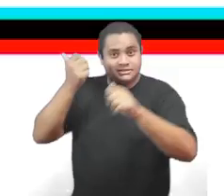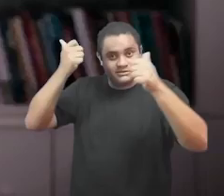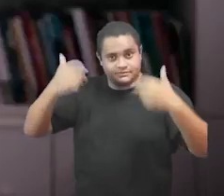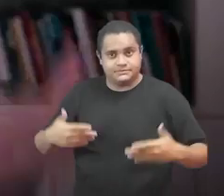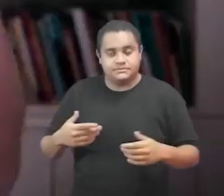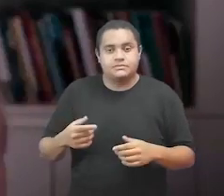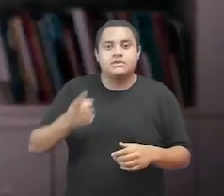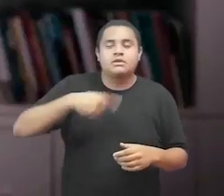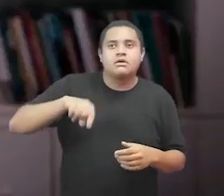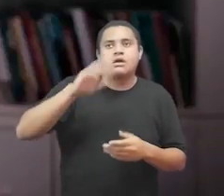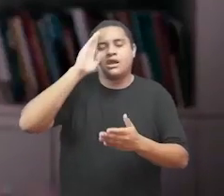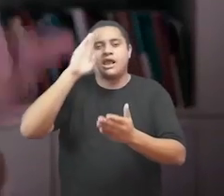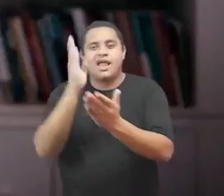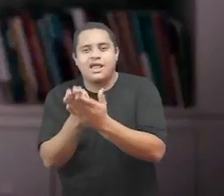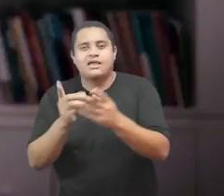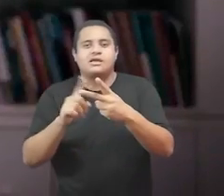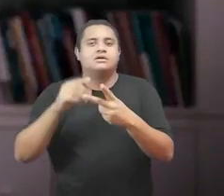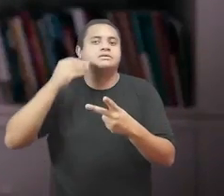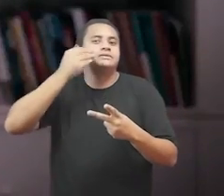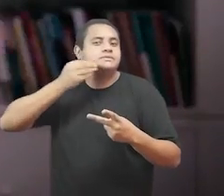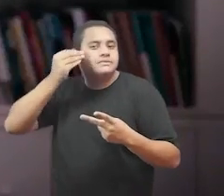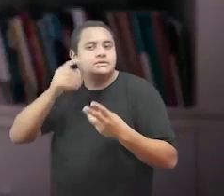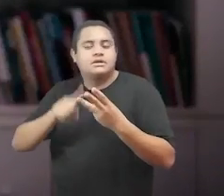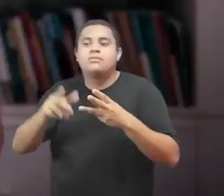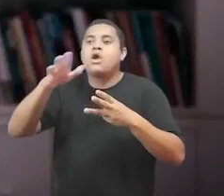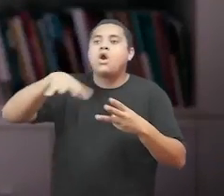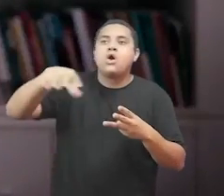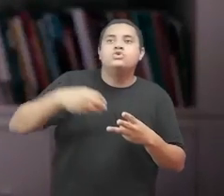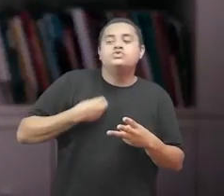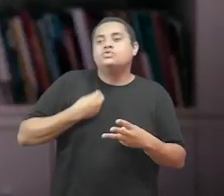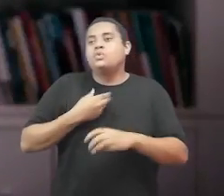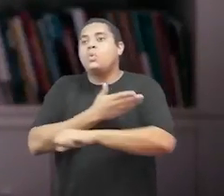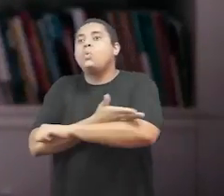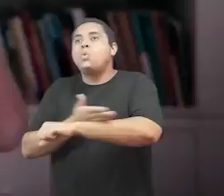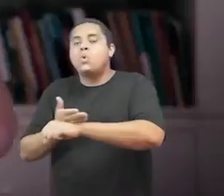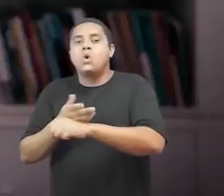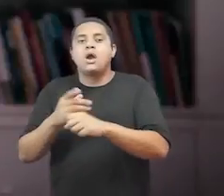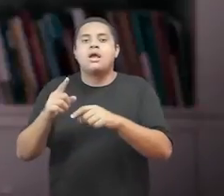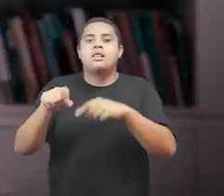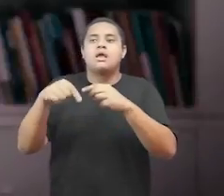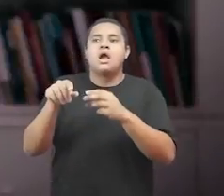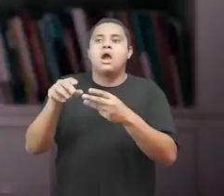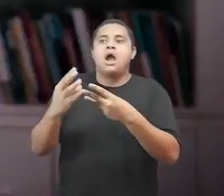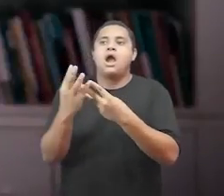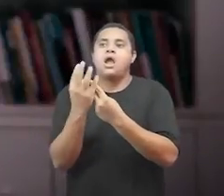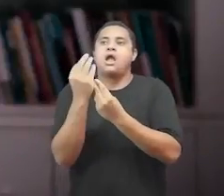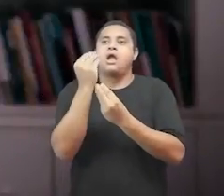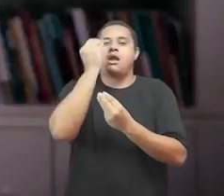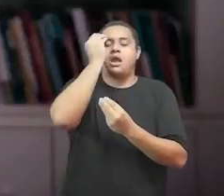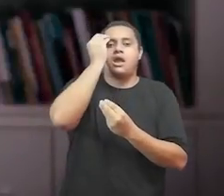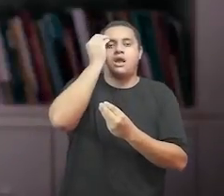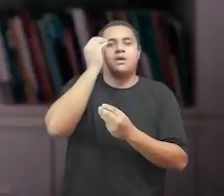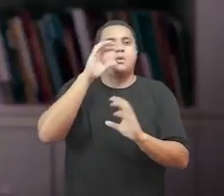do Futuro? As nossas crenças, as nossas experiências, os ambientes que a gente vive, tudo isso molda a nossa forma